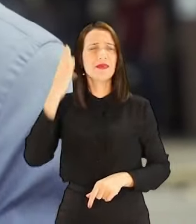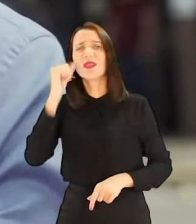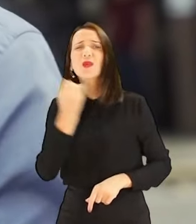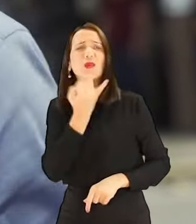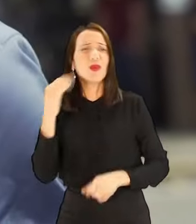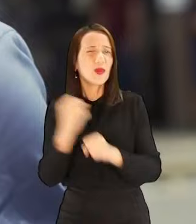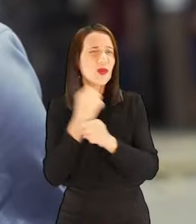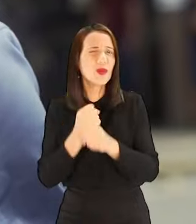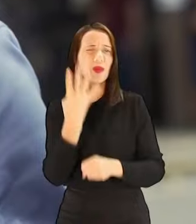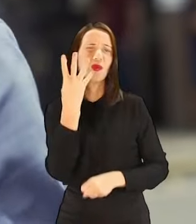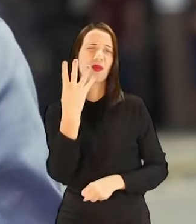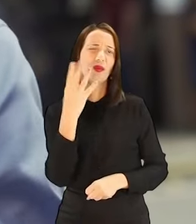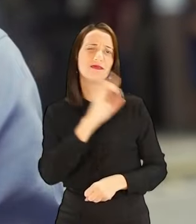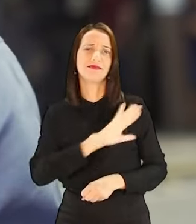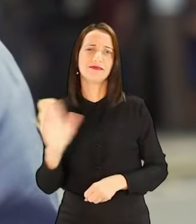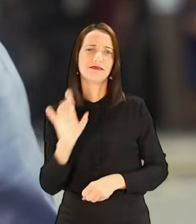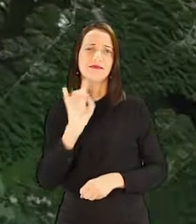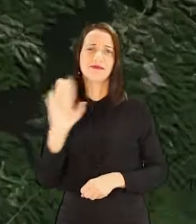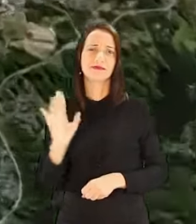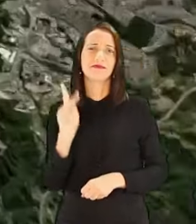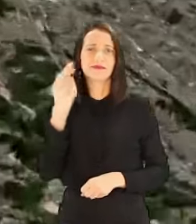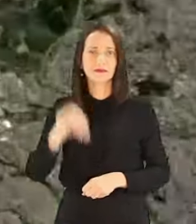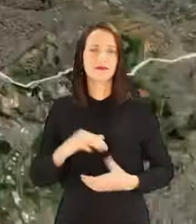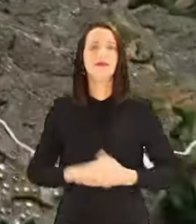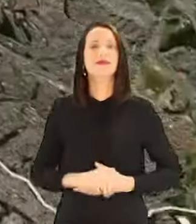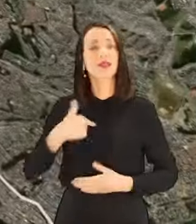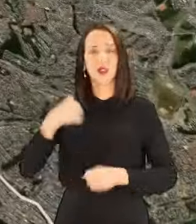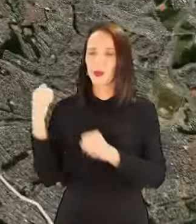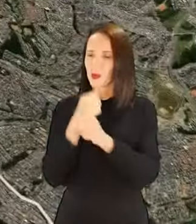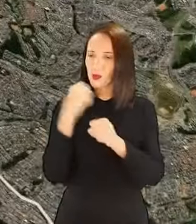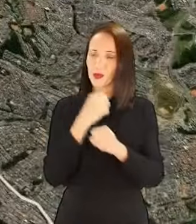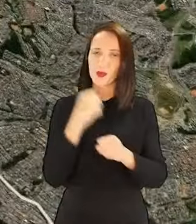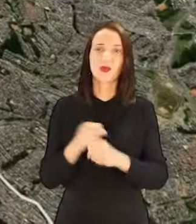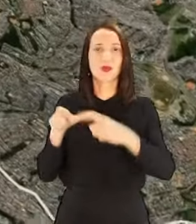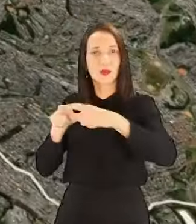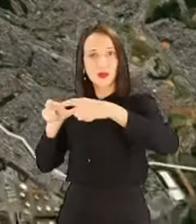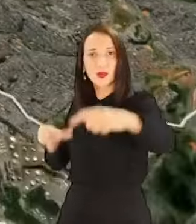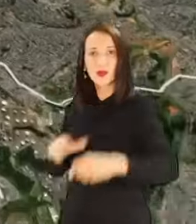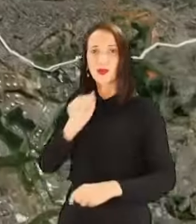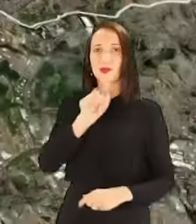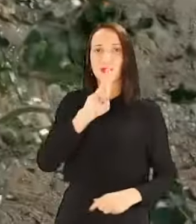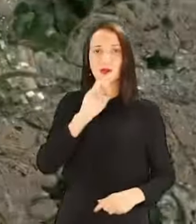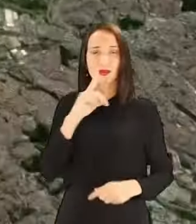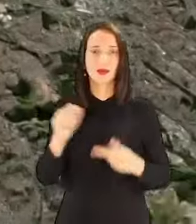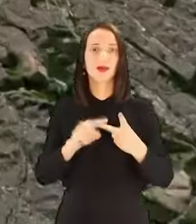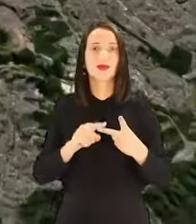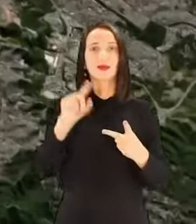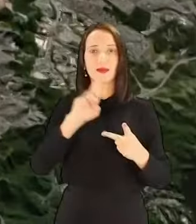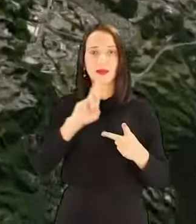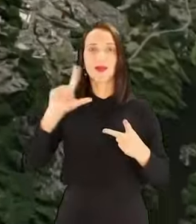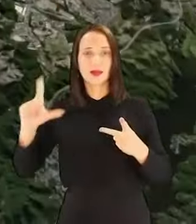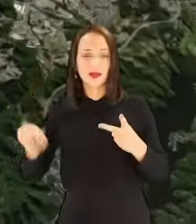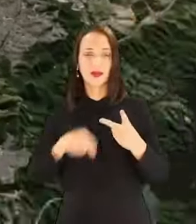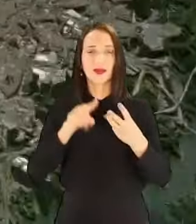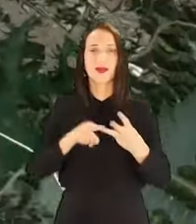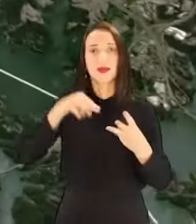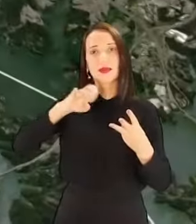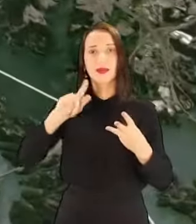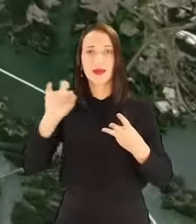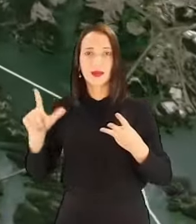quilômetros, sabe quanto ele fez? Só 4. Eu vou construir os corredores Aricanduva, Radial